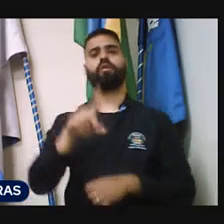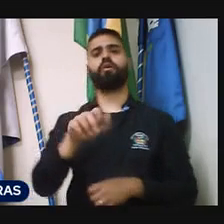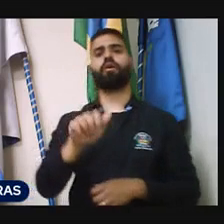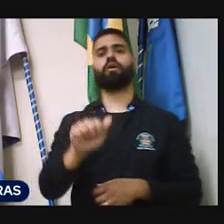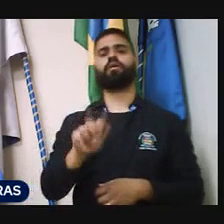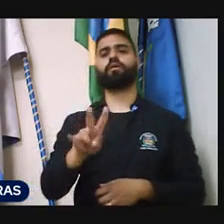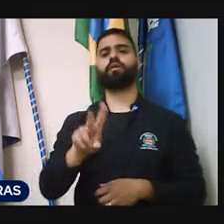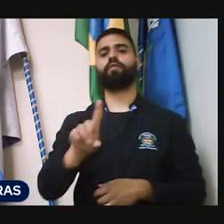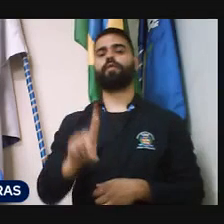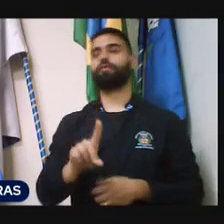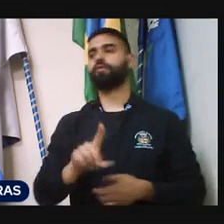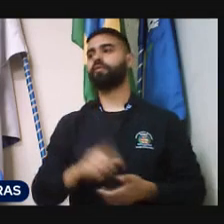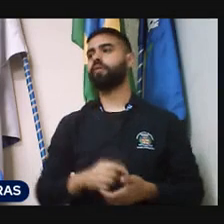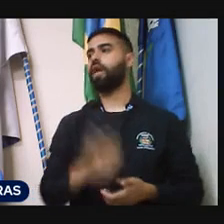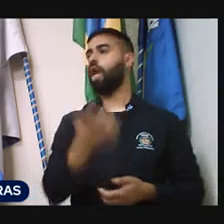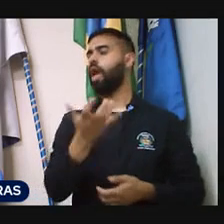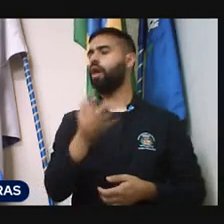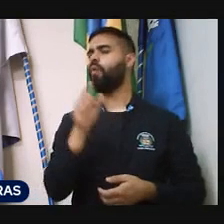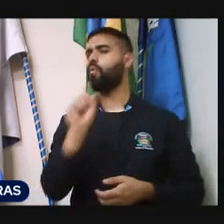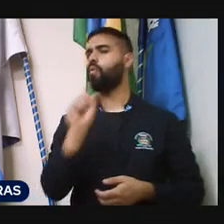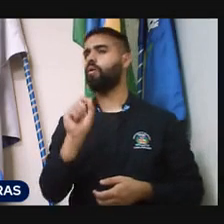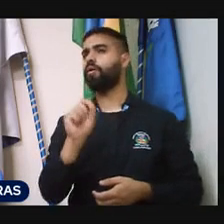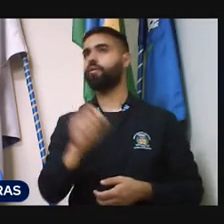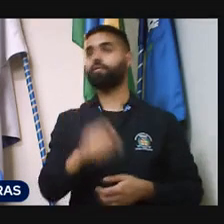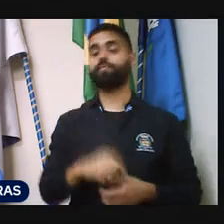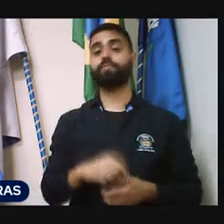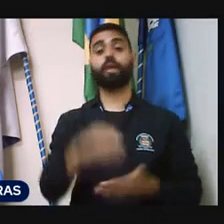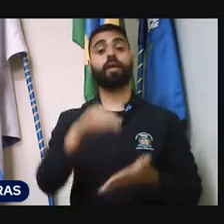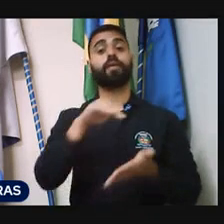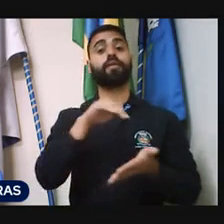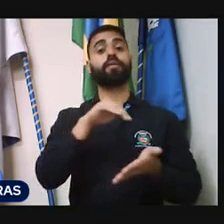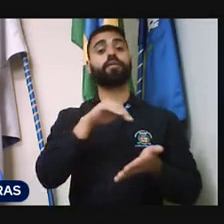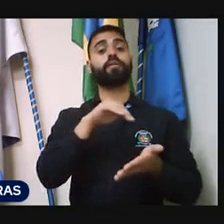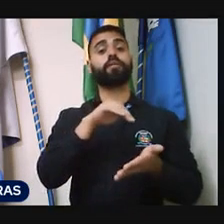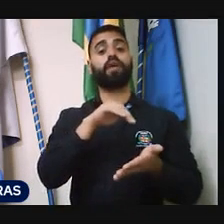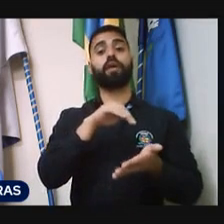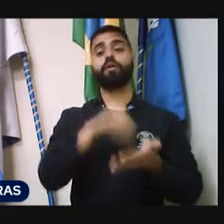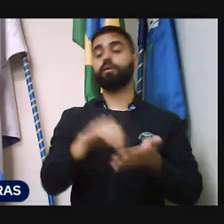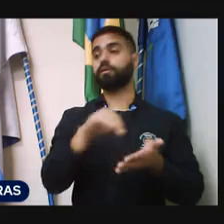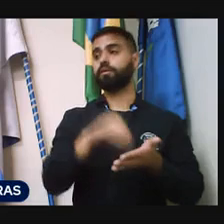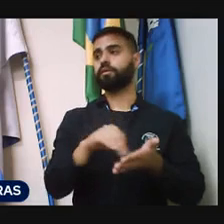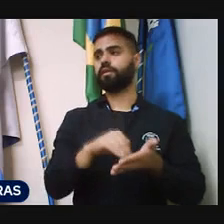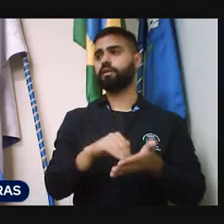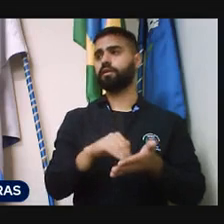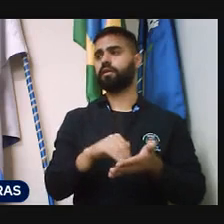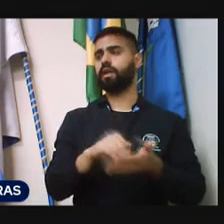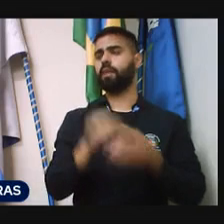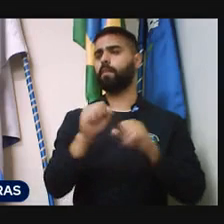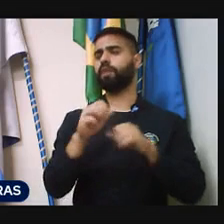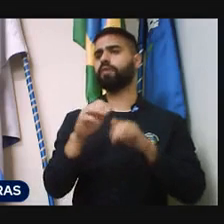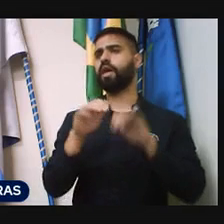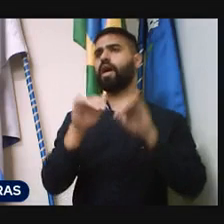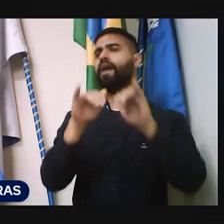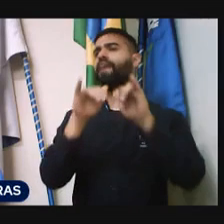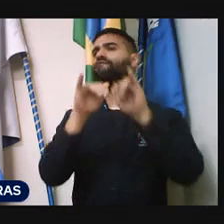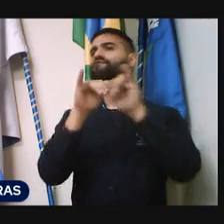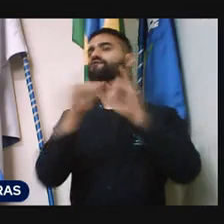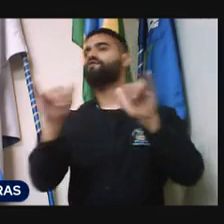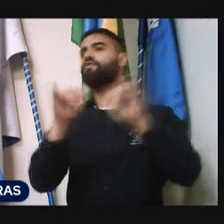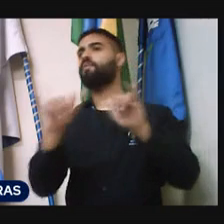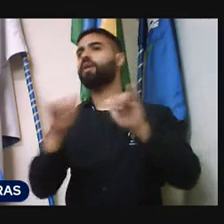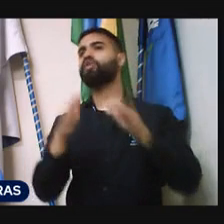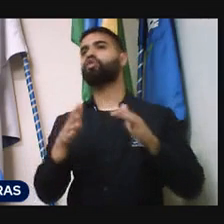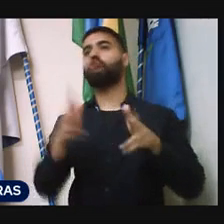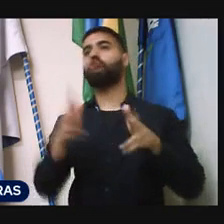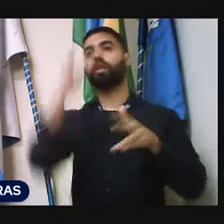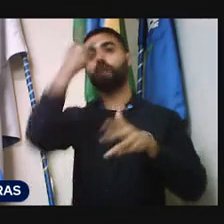e ouvido o douto plenário requerer que a secretaria municipal de administração informe a relação de todos os